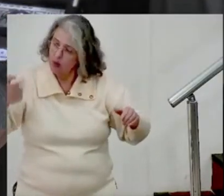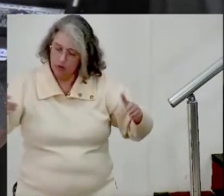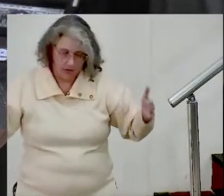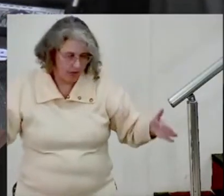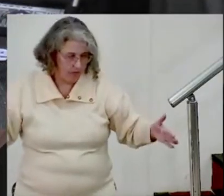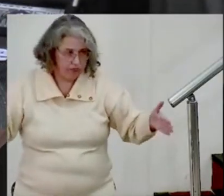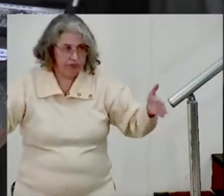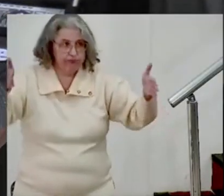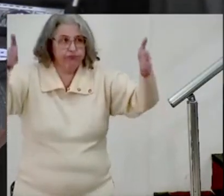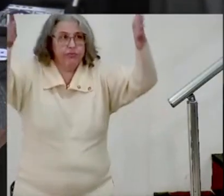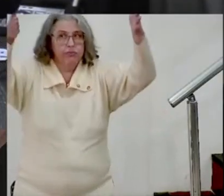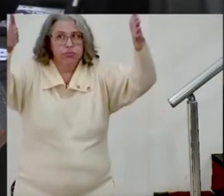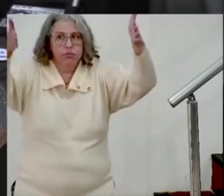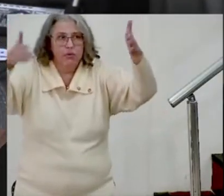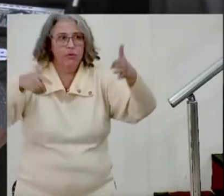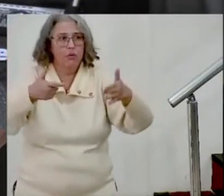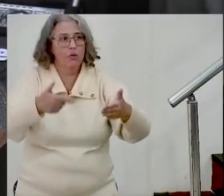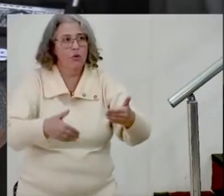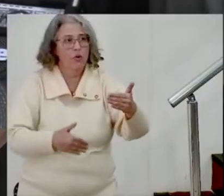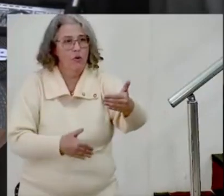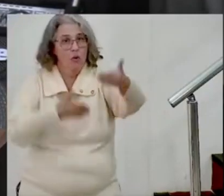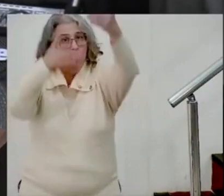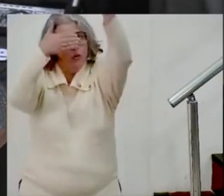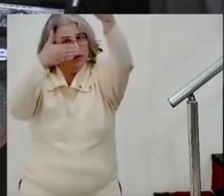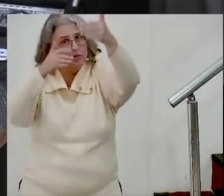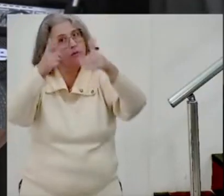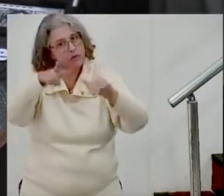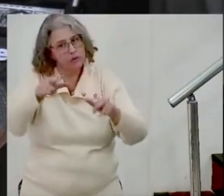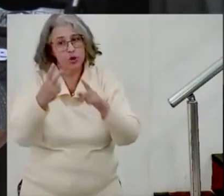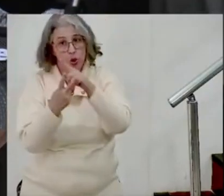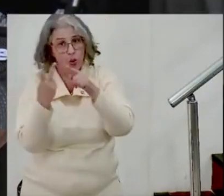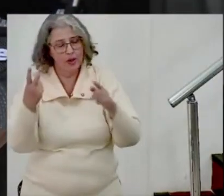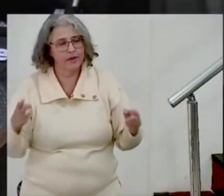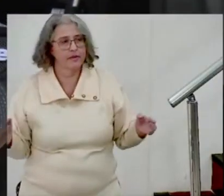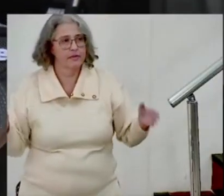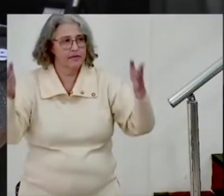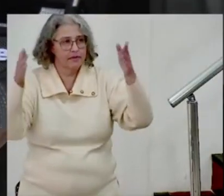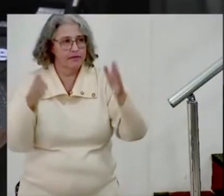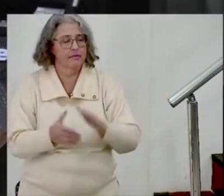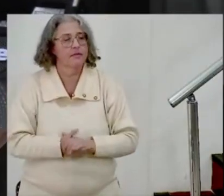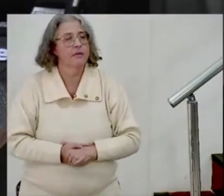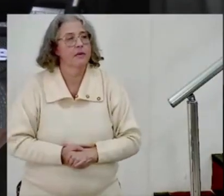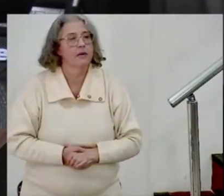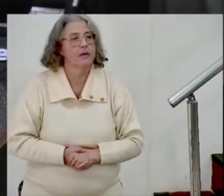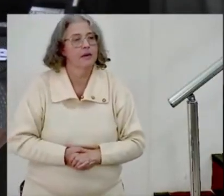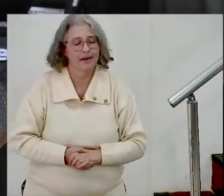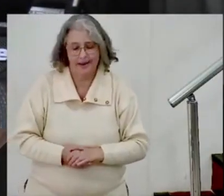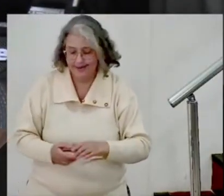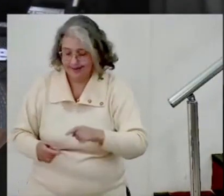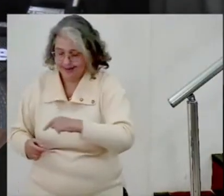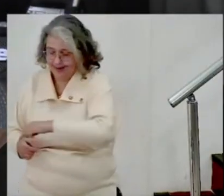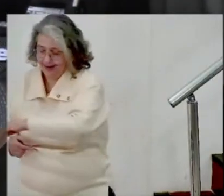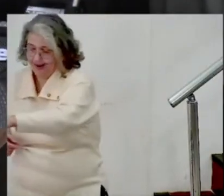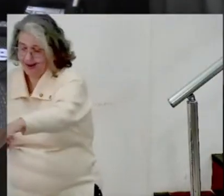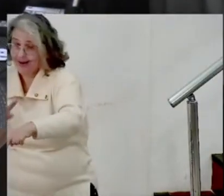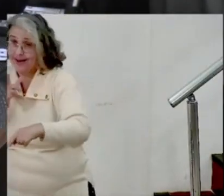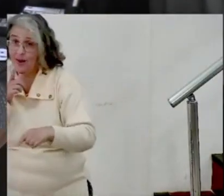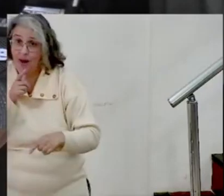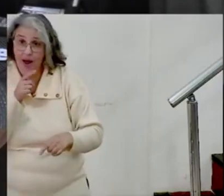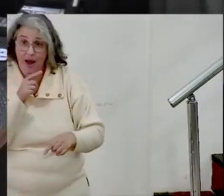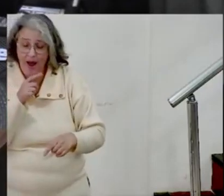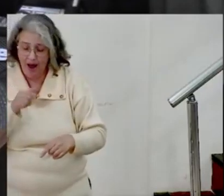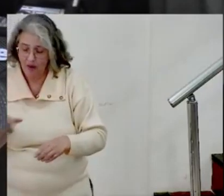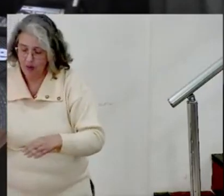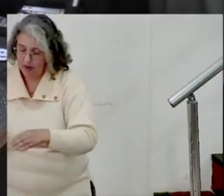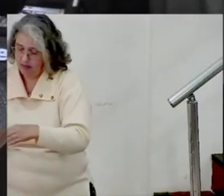guia de turismo aí em Jerusalém, mas agora ele constrói esse pedaço azul da muralha e põe o poço, a fonte, para